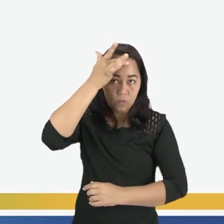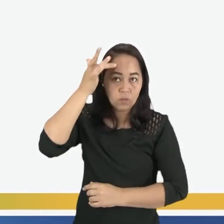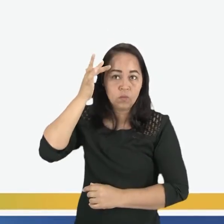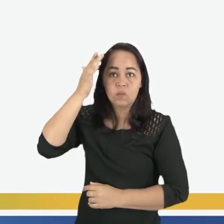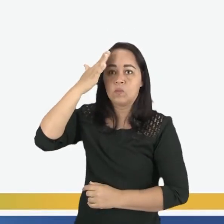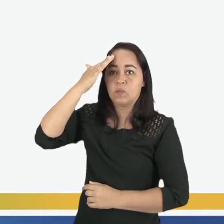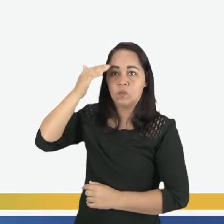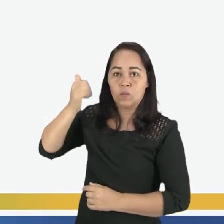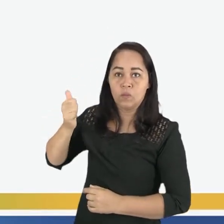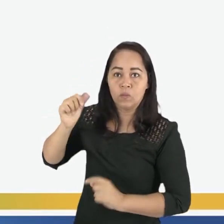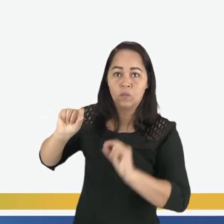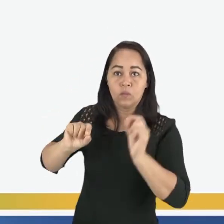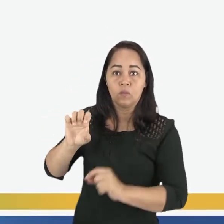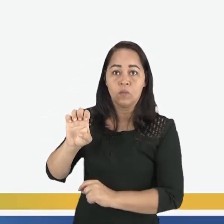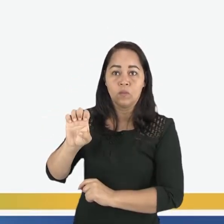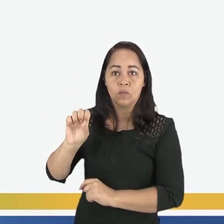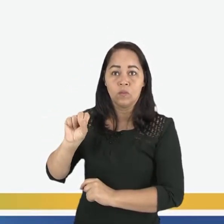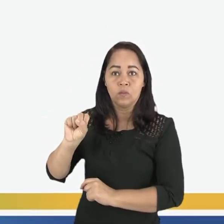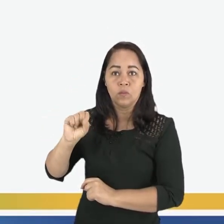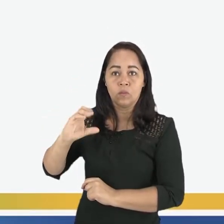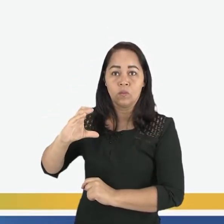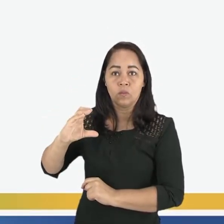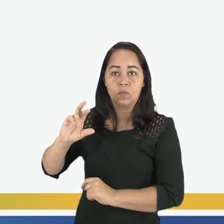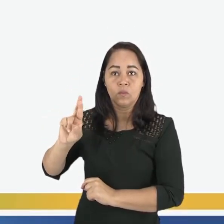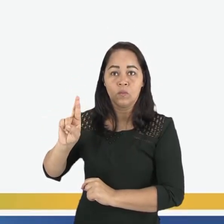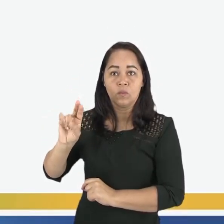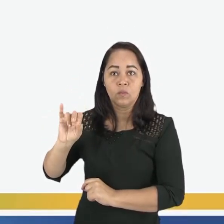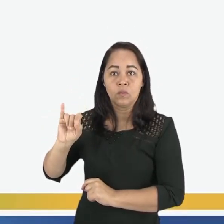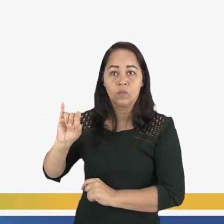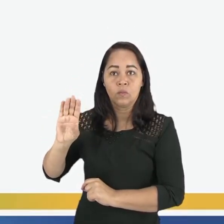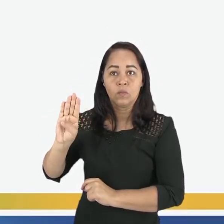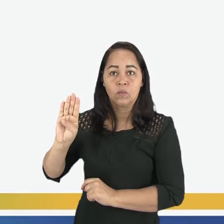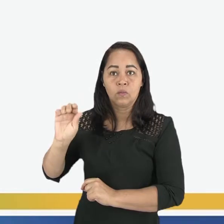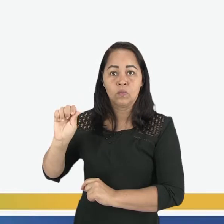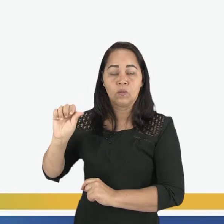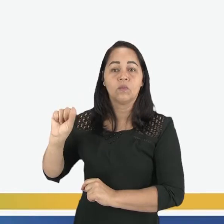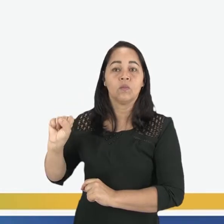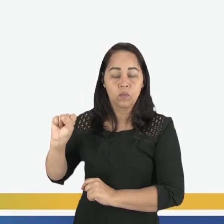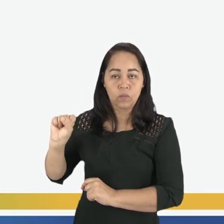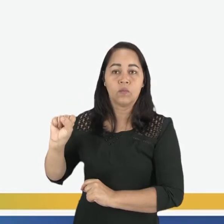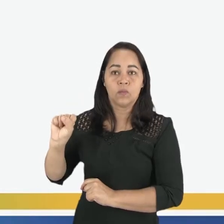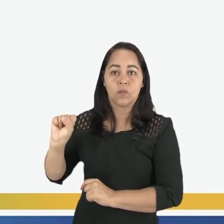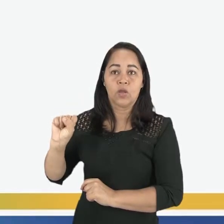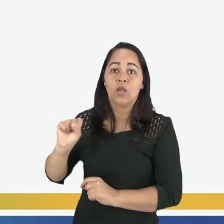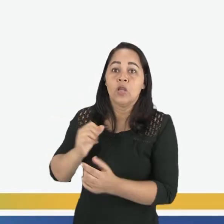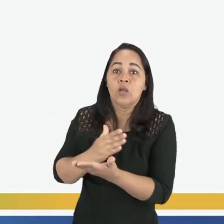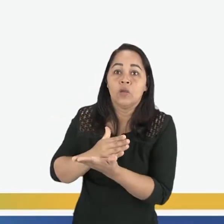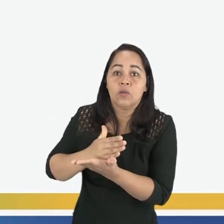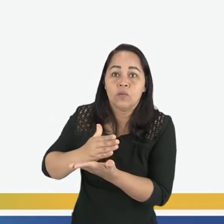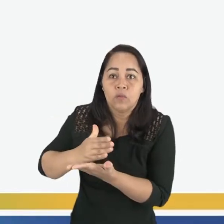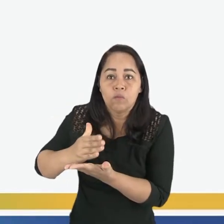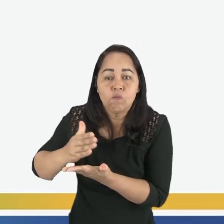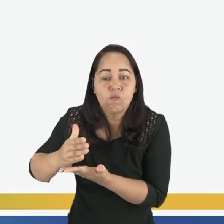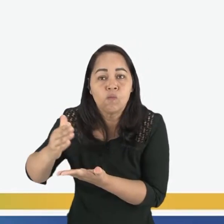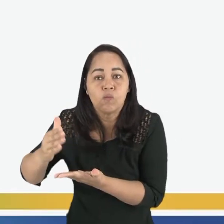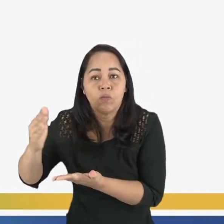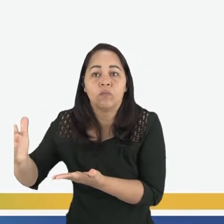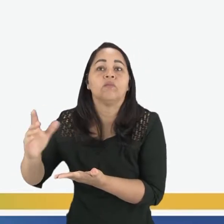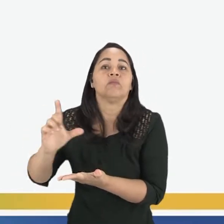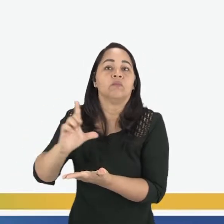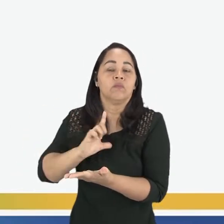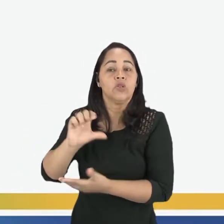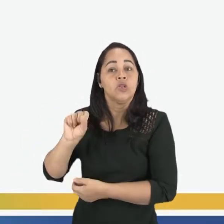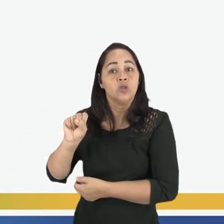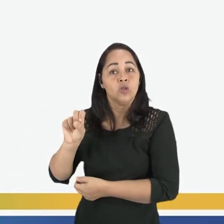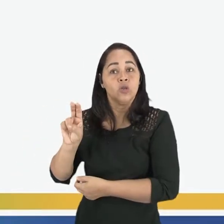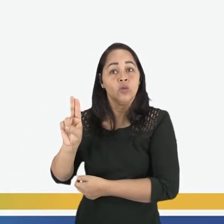especializados, chamados escribas. Os caracteres cuneiformes dos sumérios e os hieróglifos egípcios estão entre os